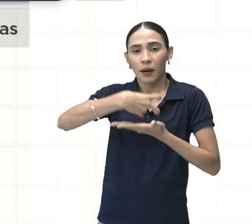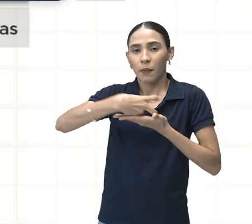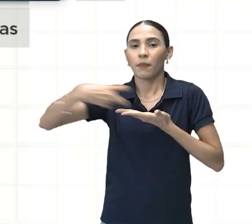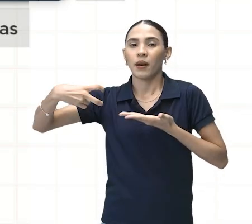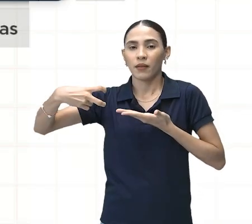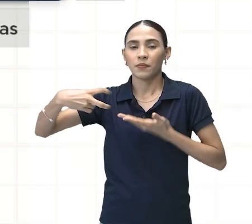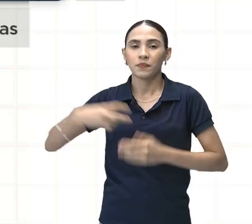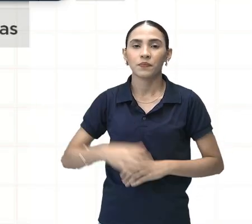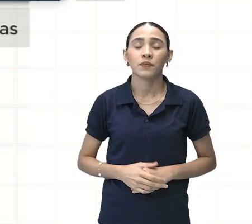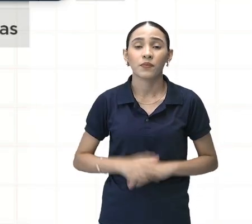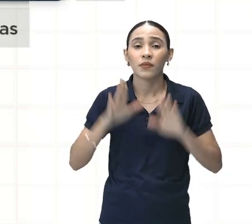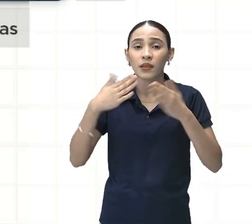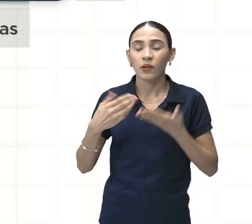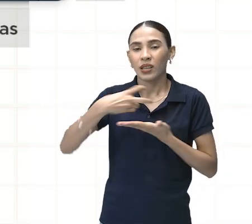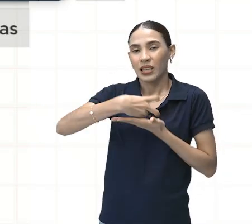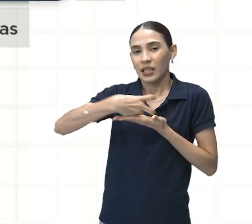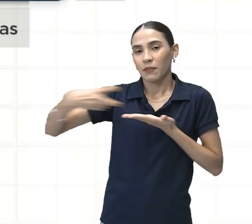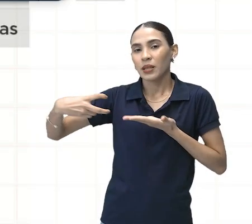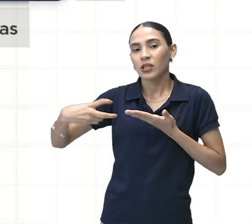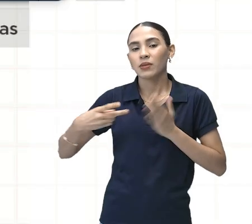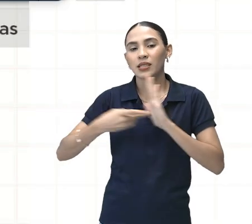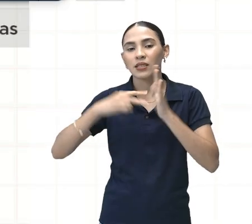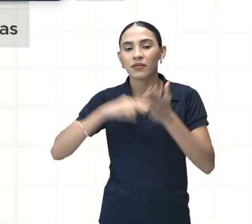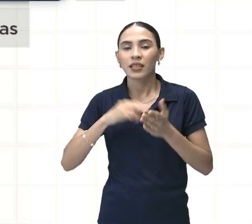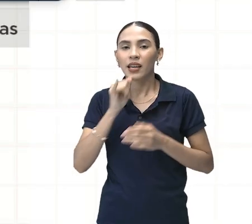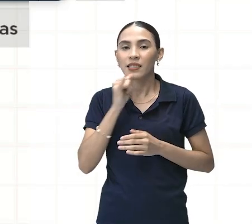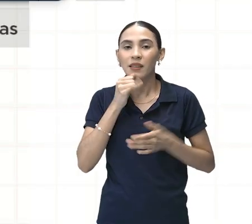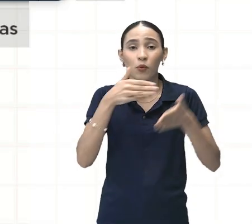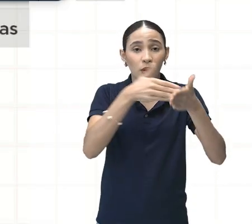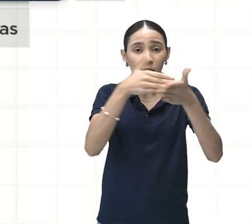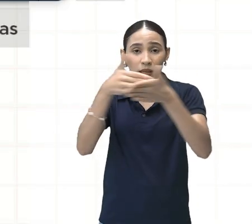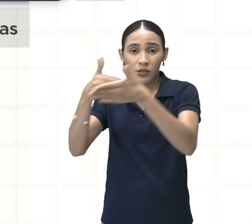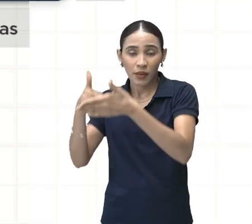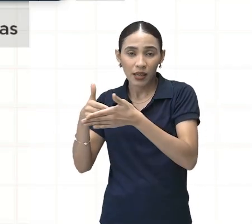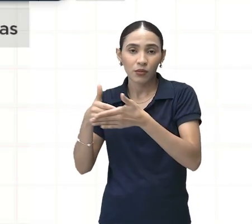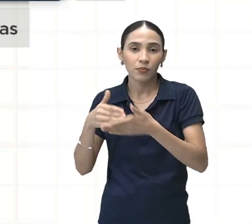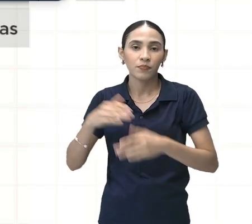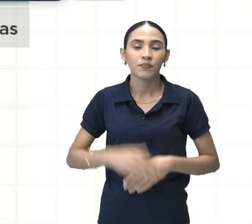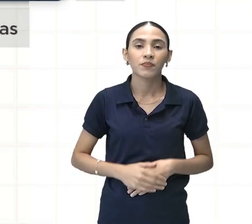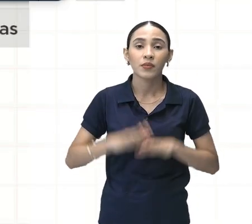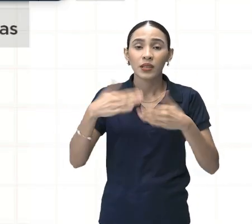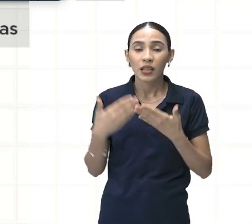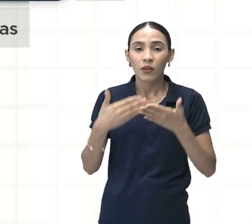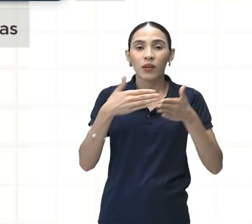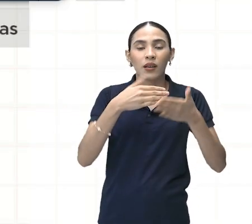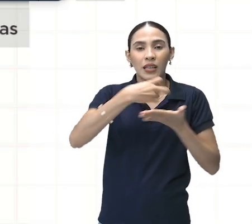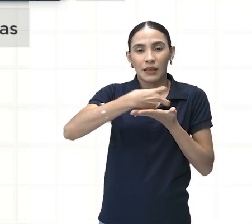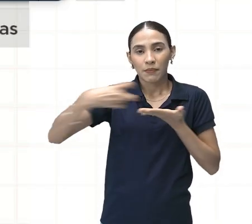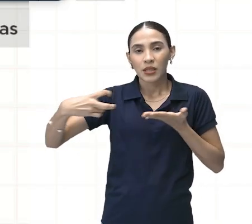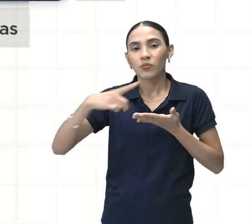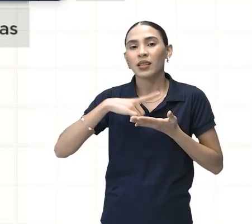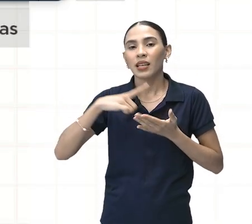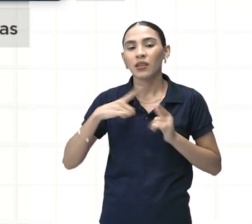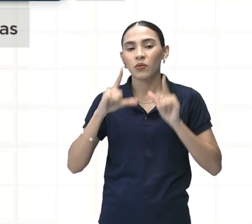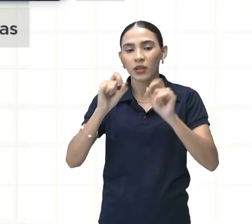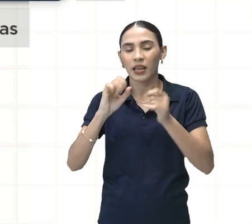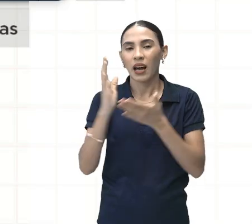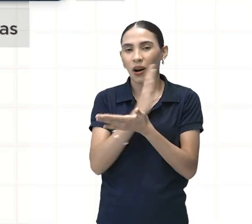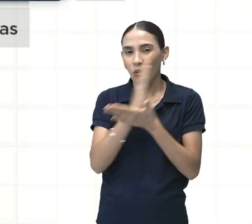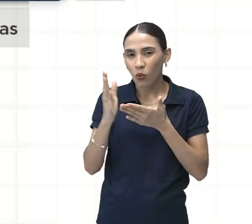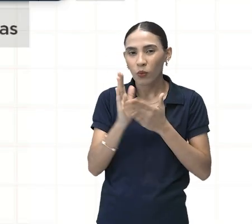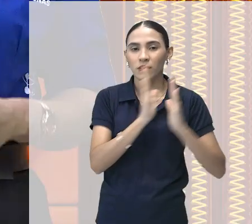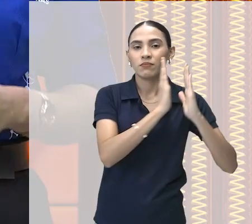impeachment? Então, impeachment quer dizer impedimento, certo? E esse impeachment, ele tem ali